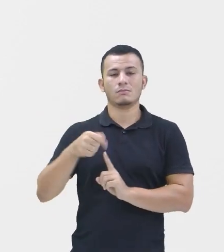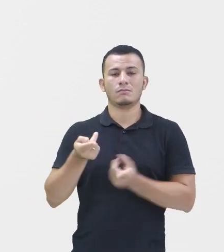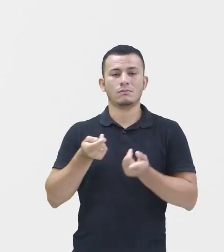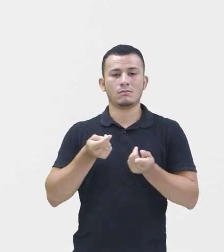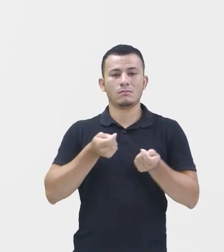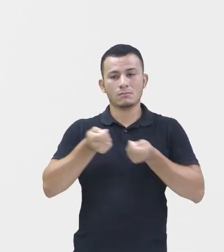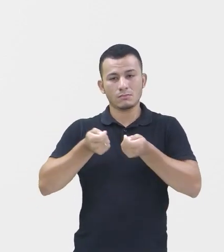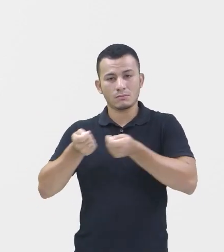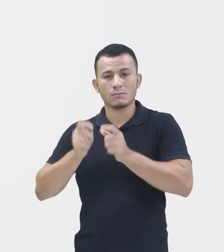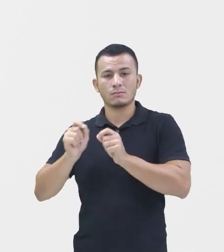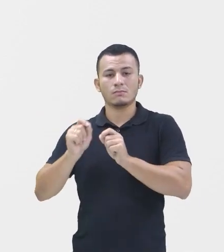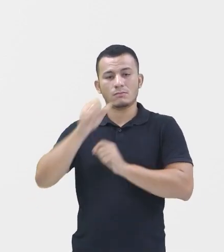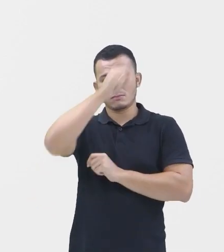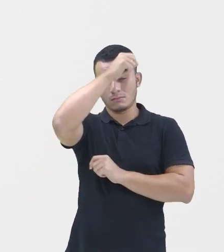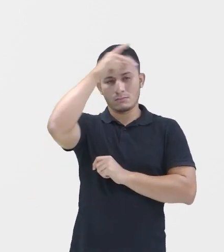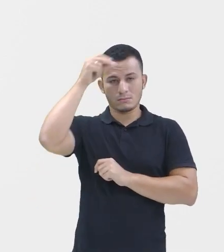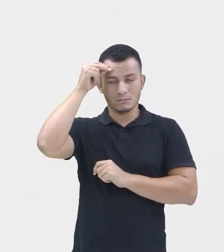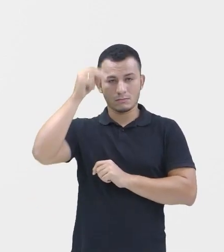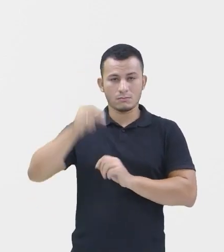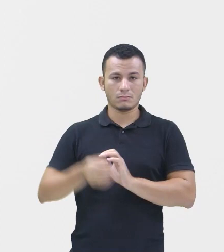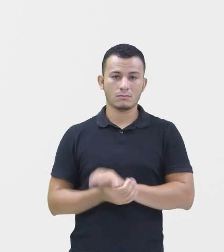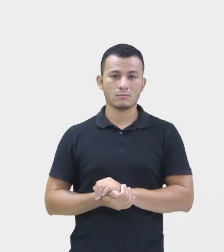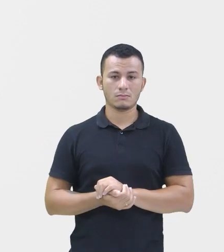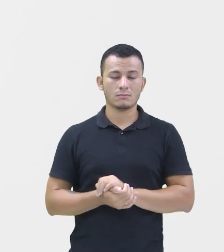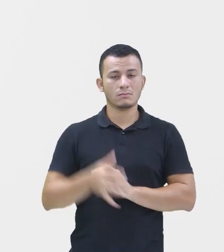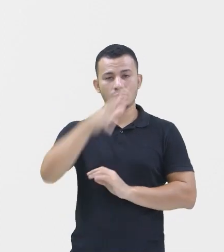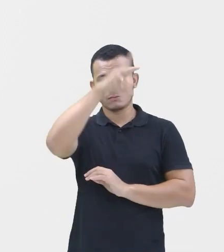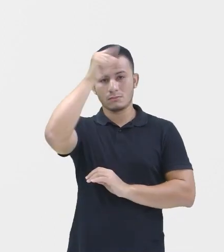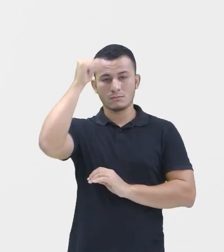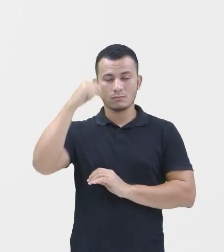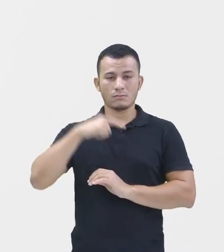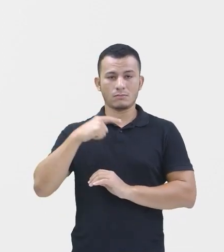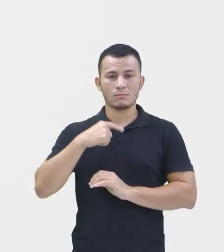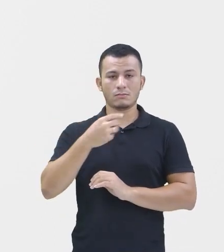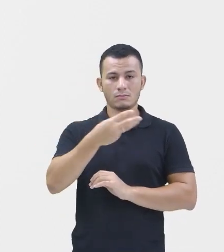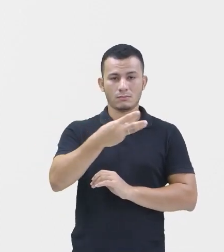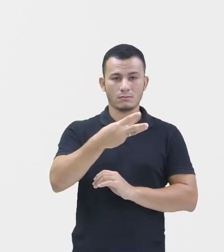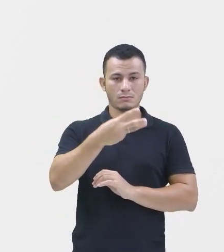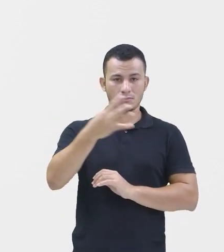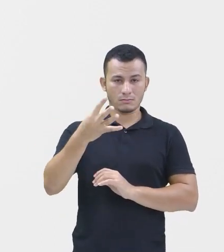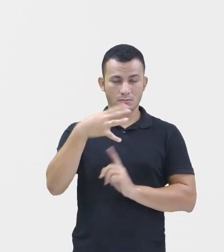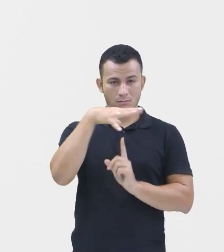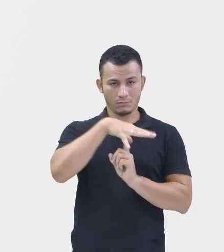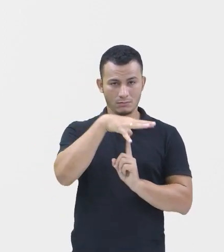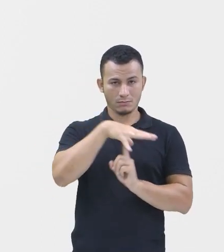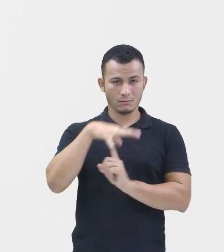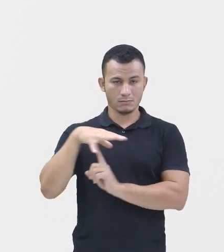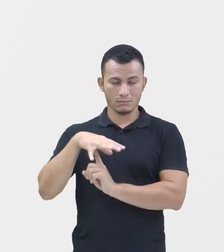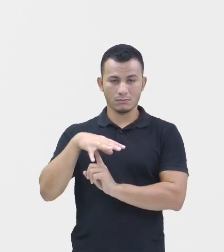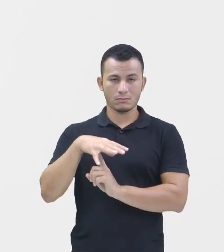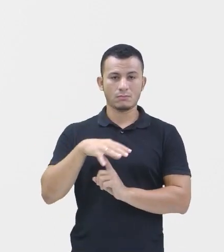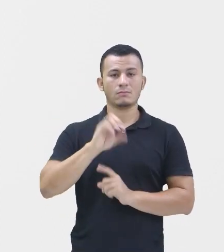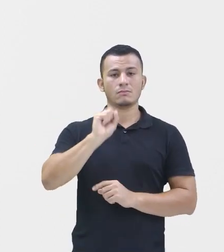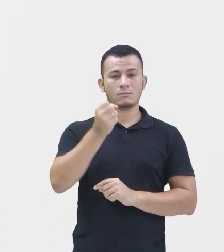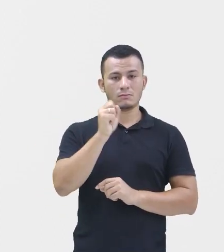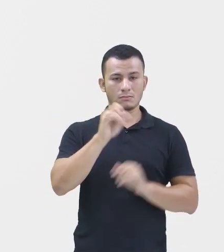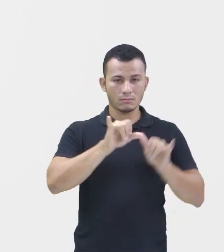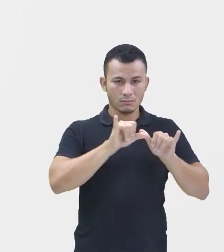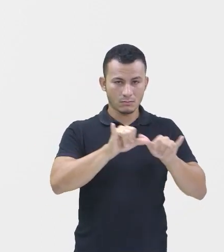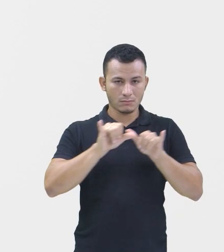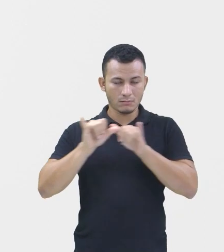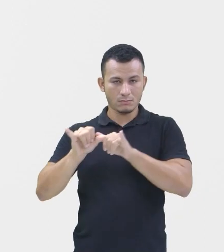administrados pela Secretaria Municipal. Manaus possui 34 feiras, 8